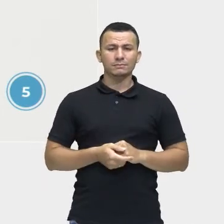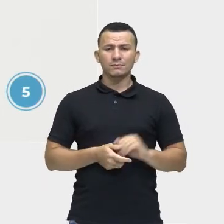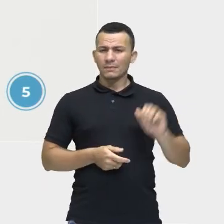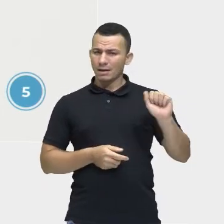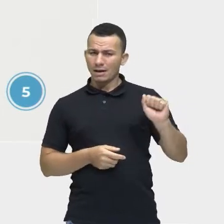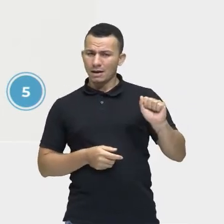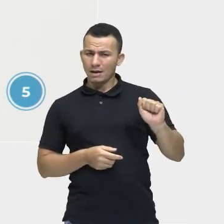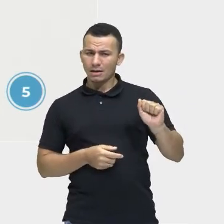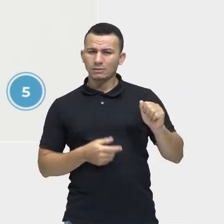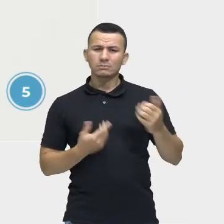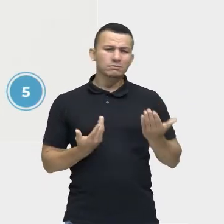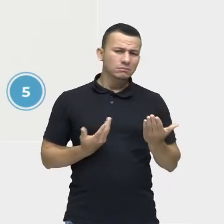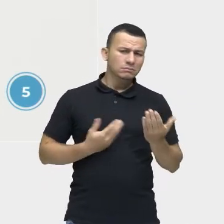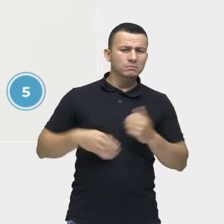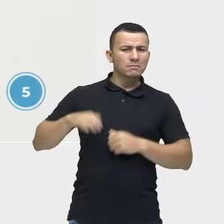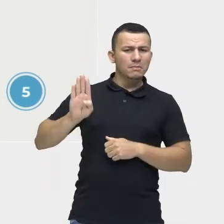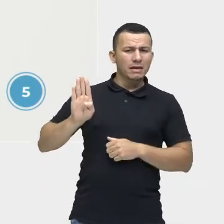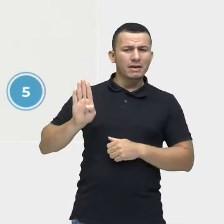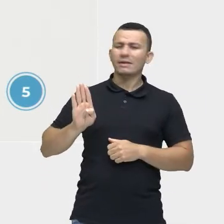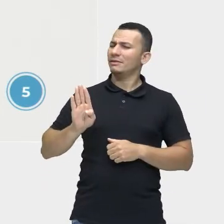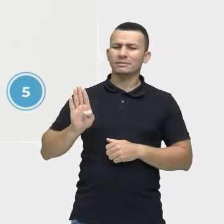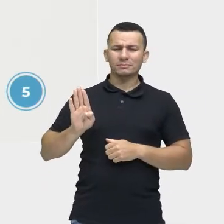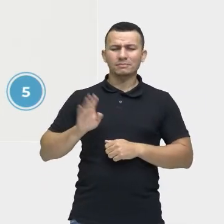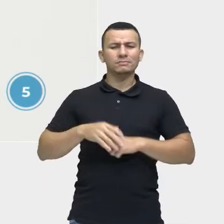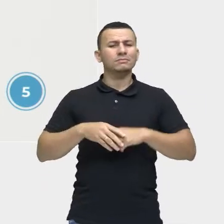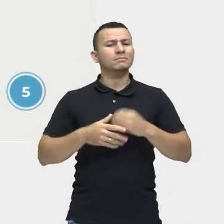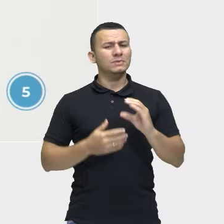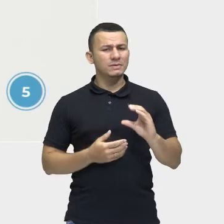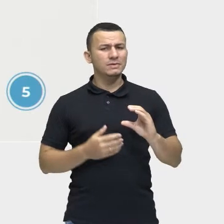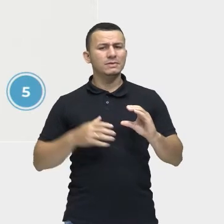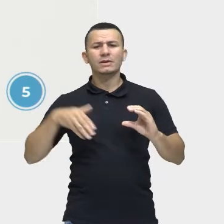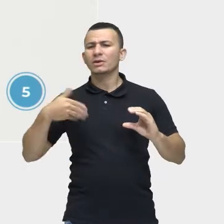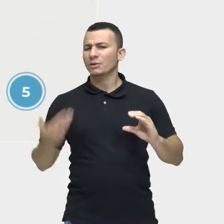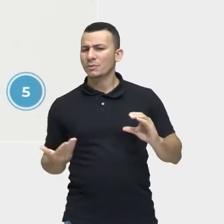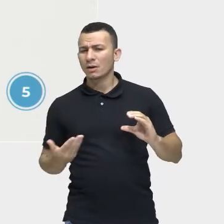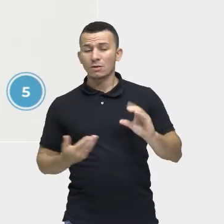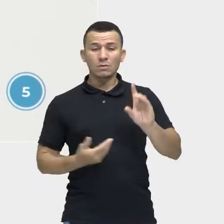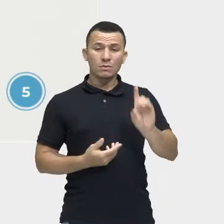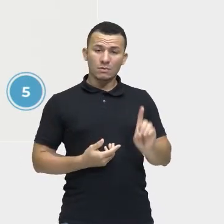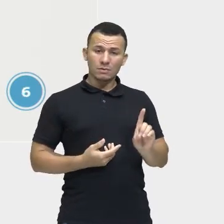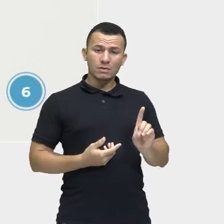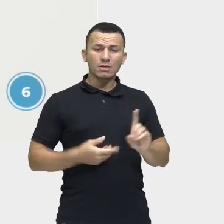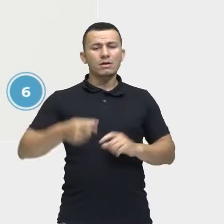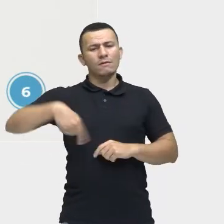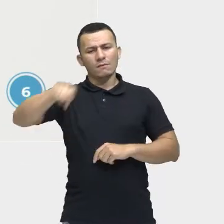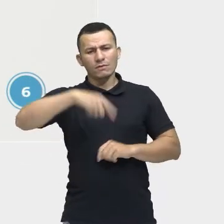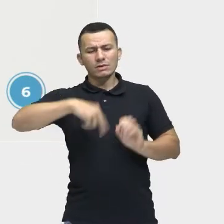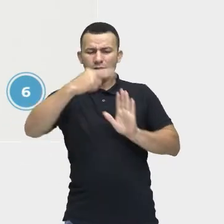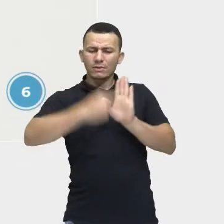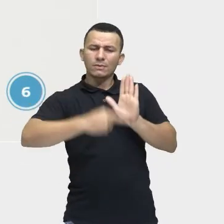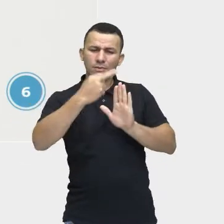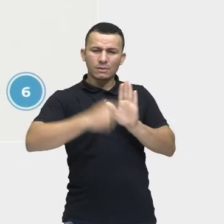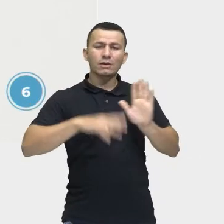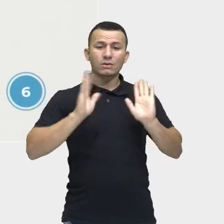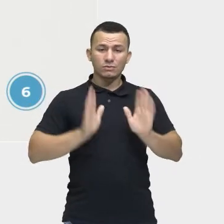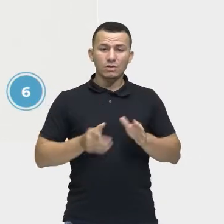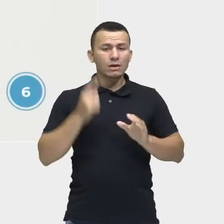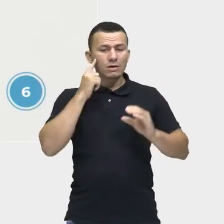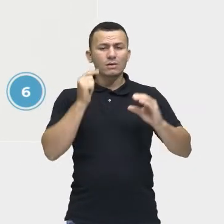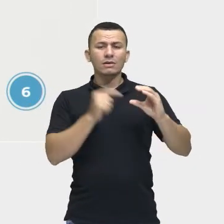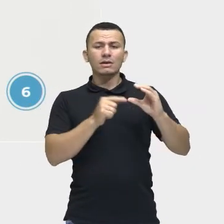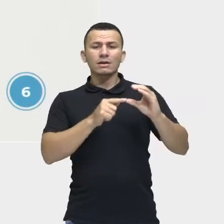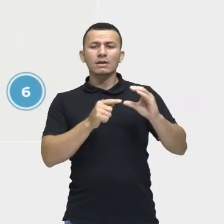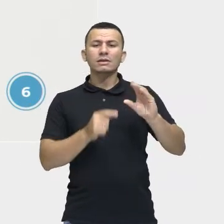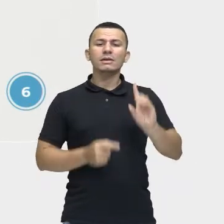Na letra B? Também não. Então vamos seguir. Você já examinou. Vamos para a letra C e